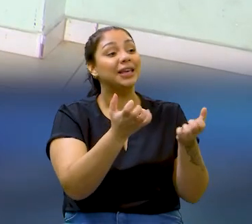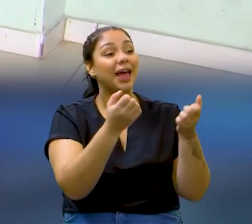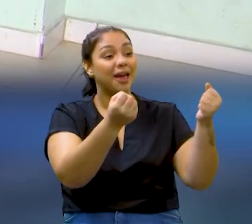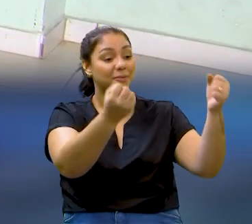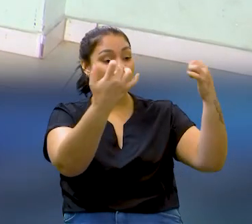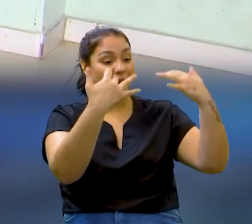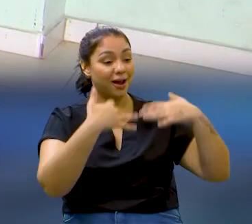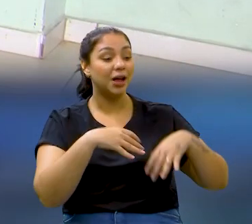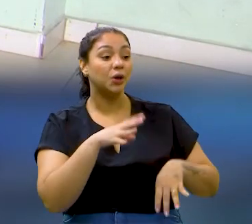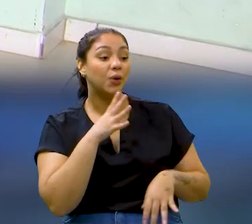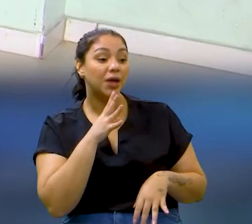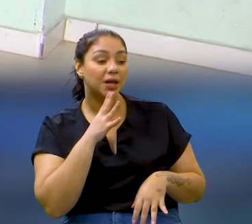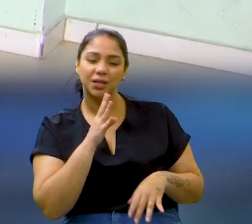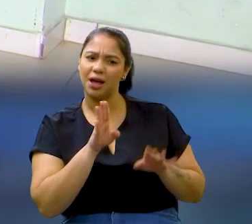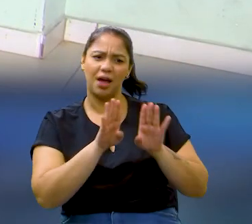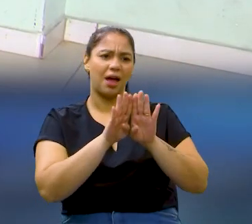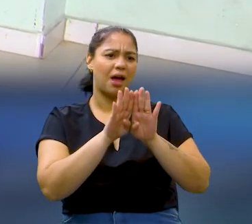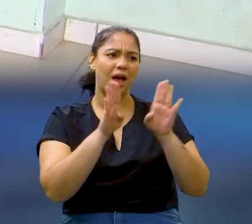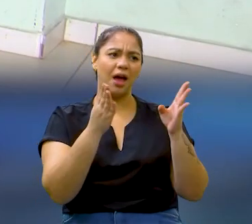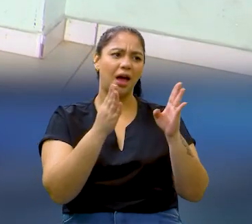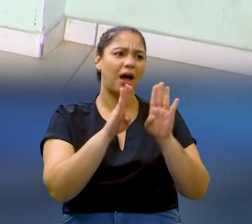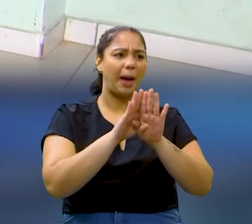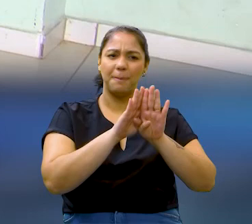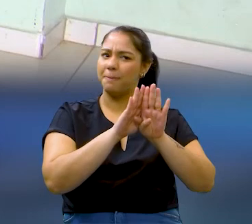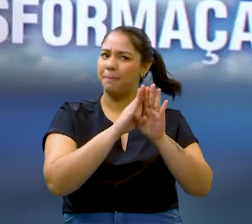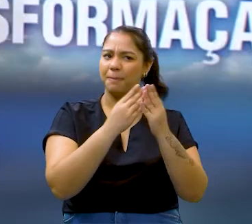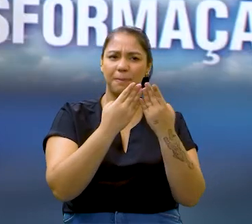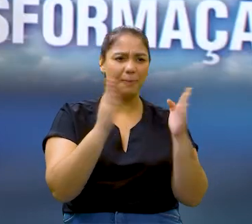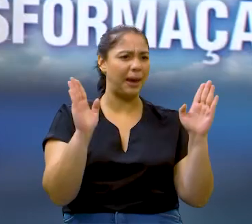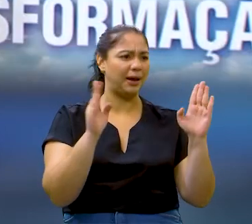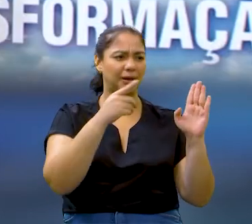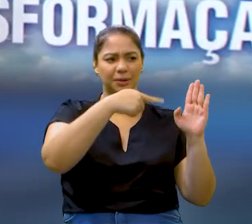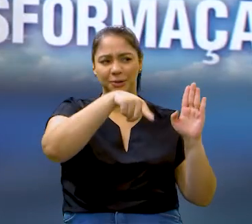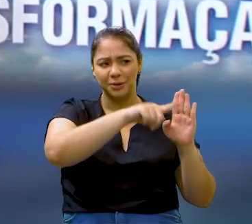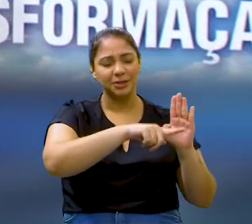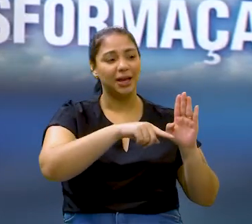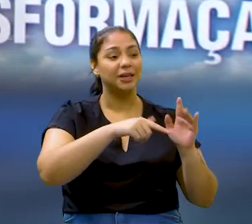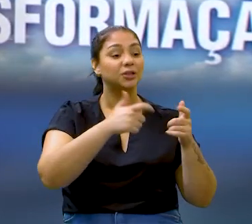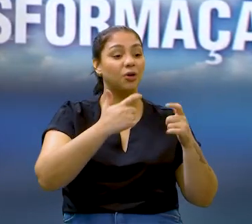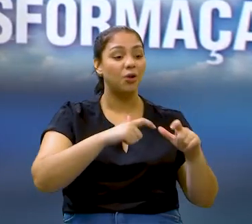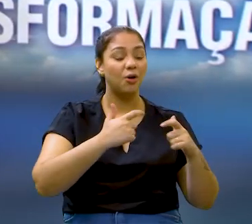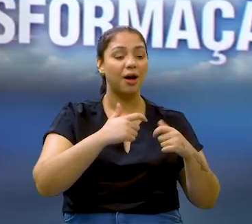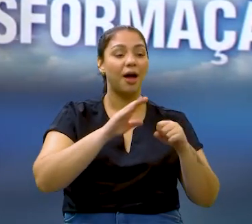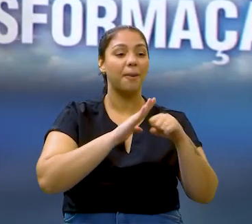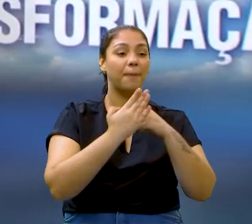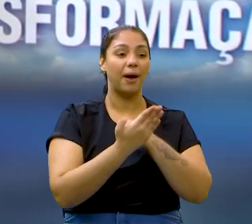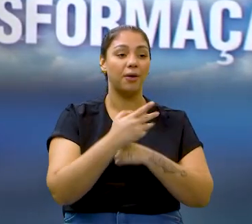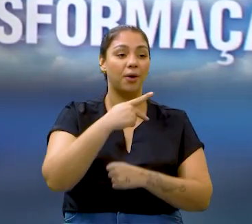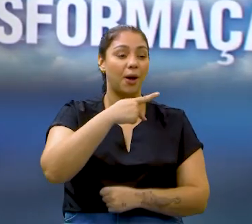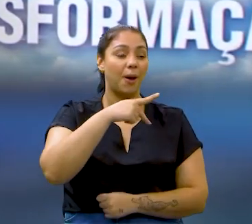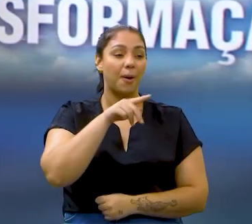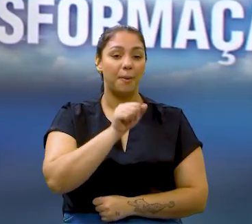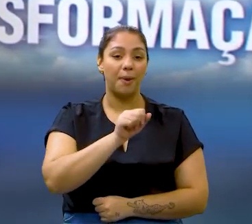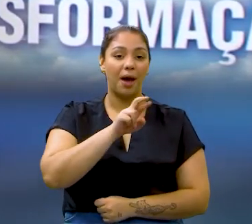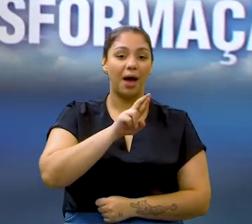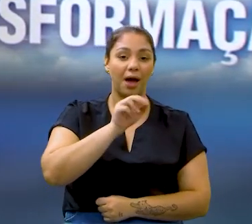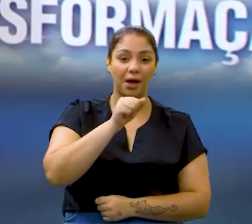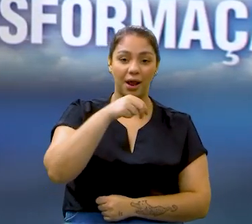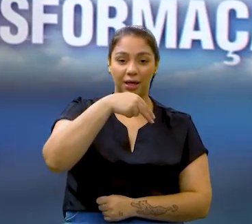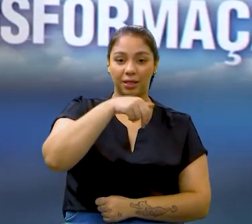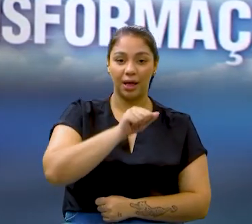quiser vir conhecer o Semente Esperança, pode vir. A porta vai estar sempre aberta para vocês. A gente fica aqui no